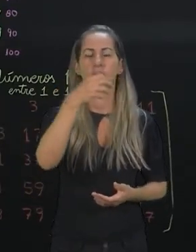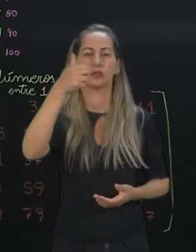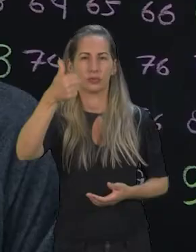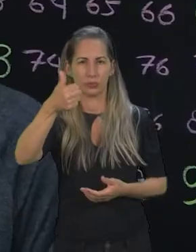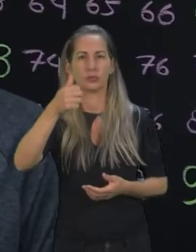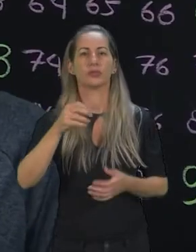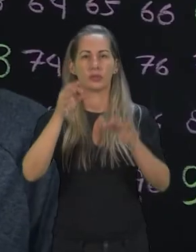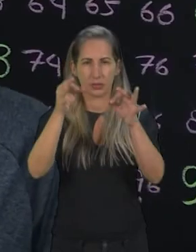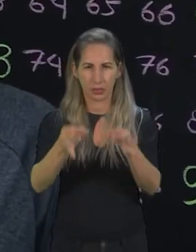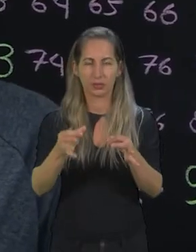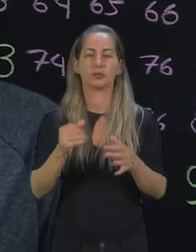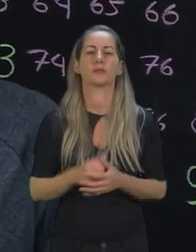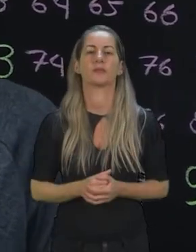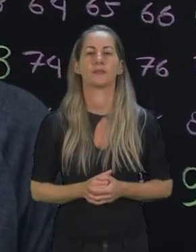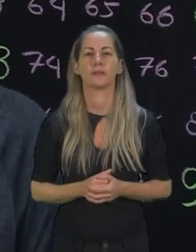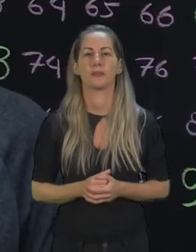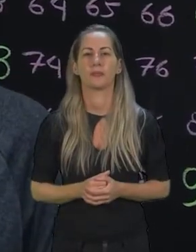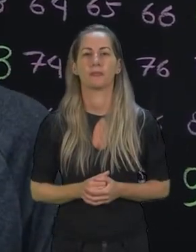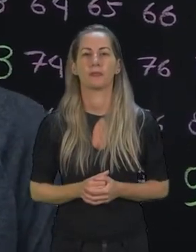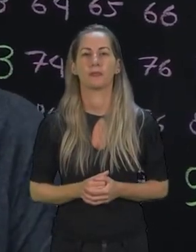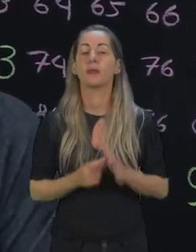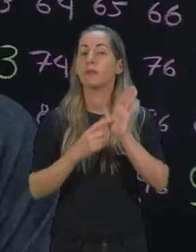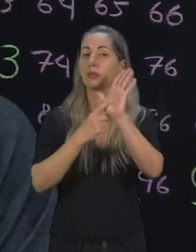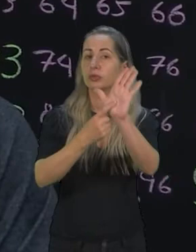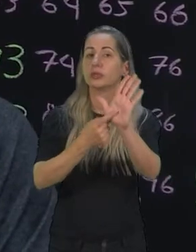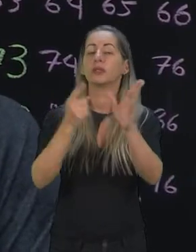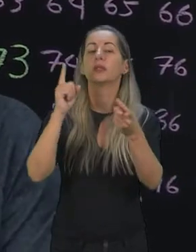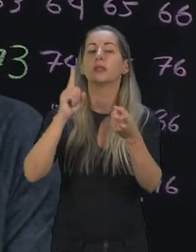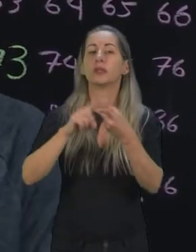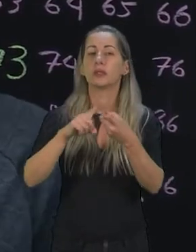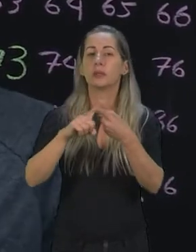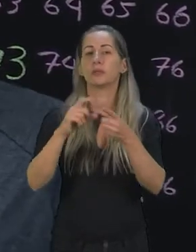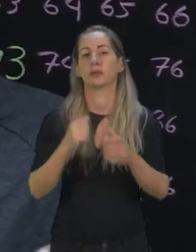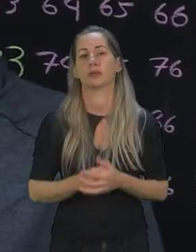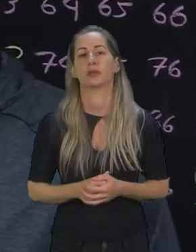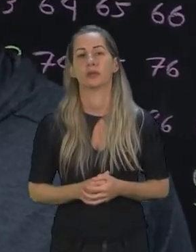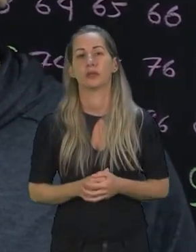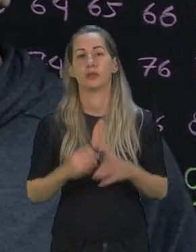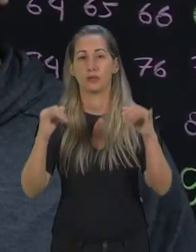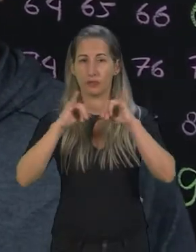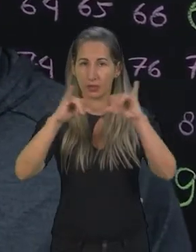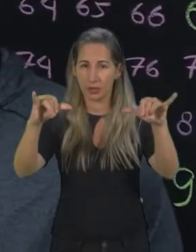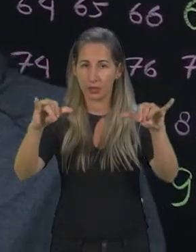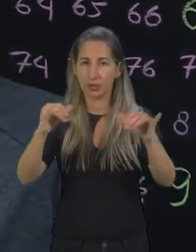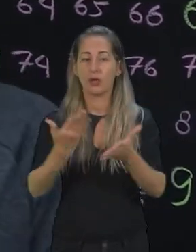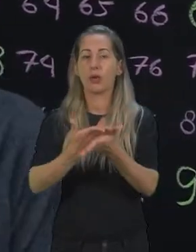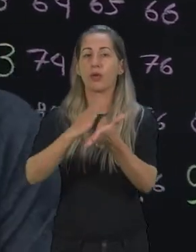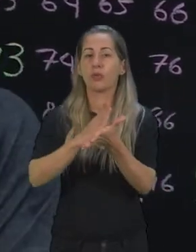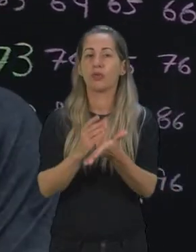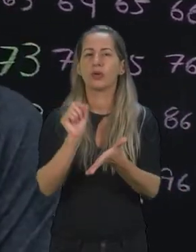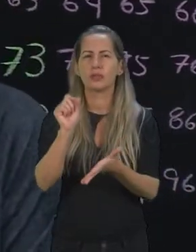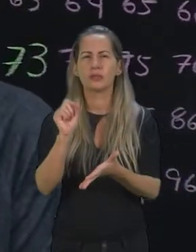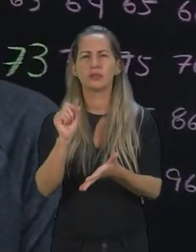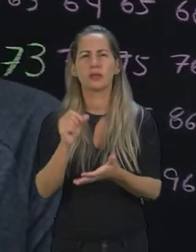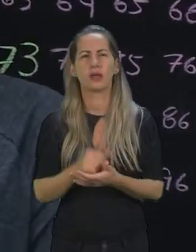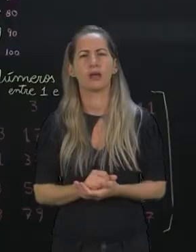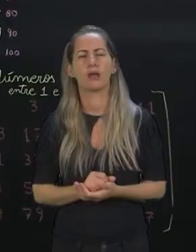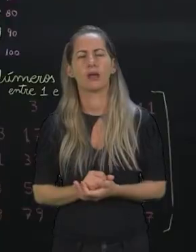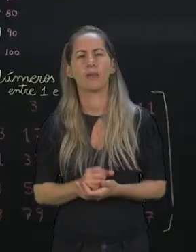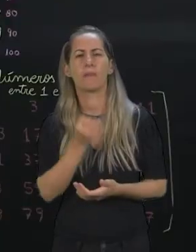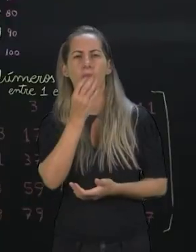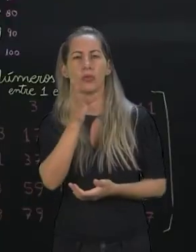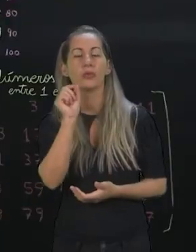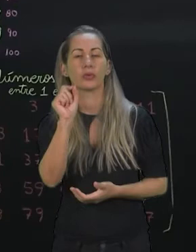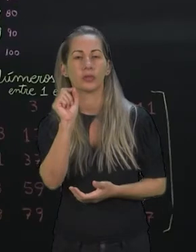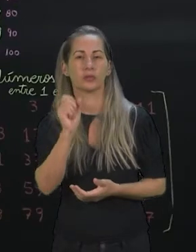tá bom? Beleza então, pessoal? Deixa eu te mostrar aqui também, além disso tudo que eu lhes falei, algumas curiosidades bem interessantes.